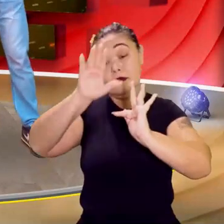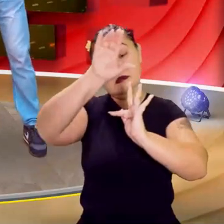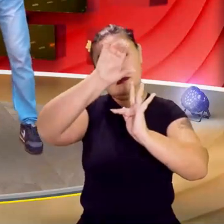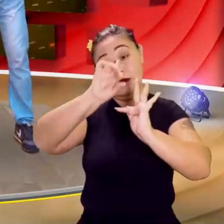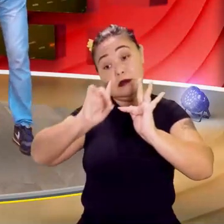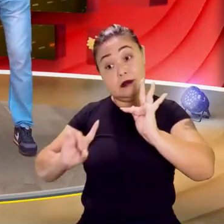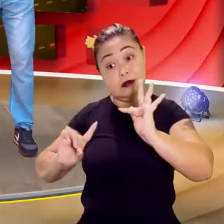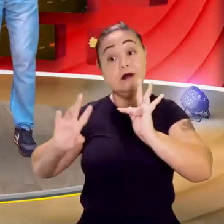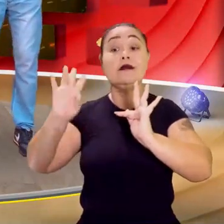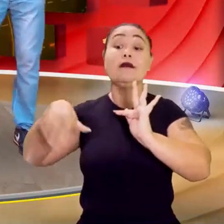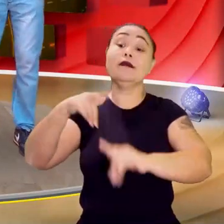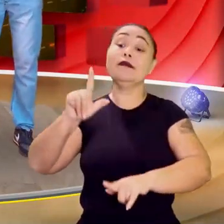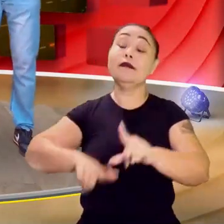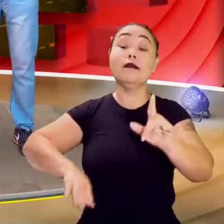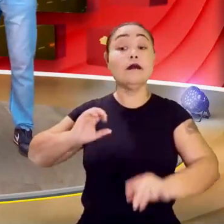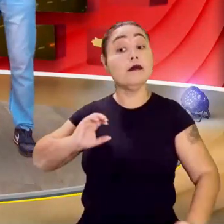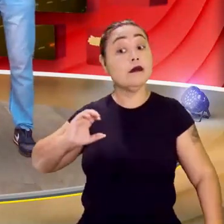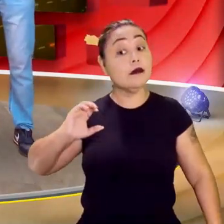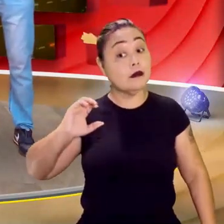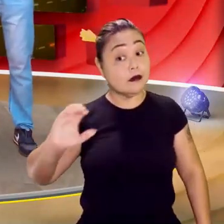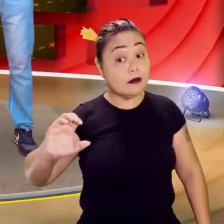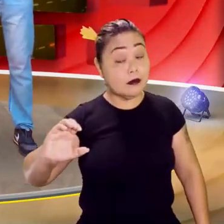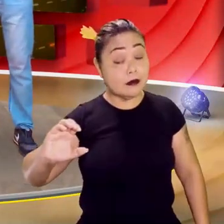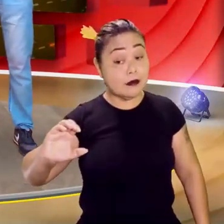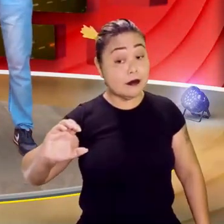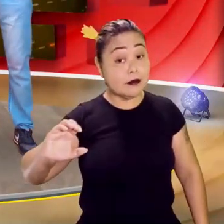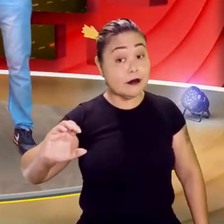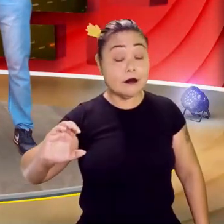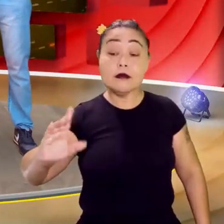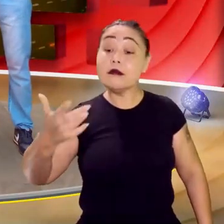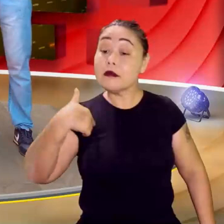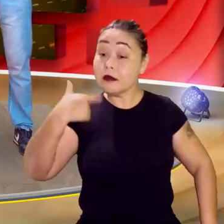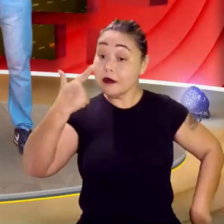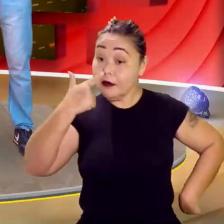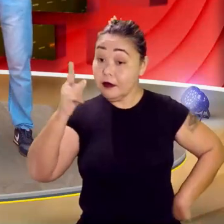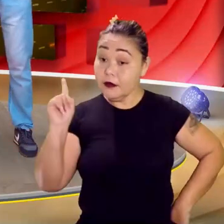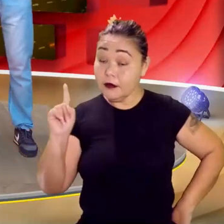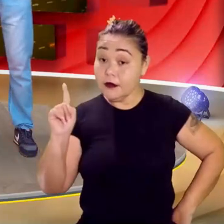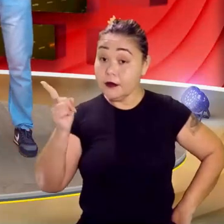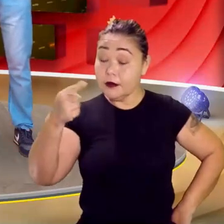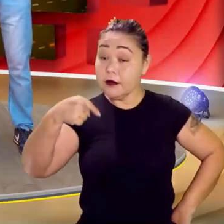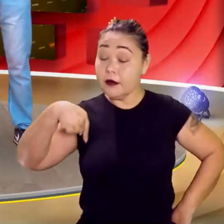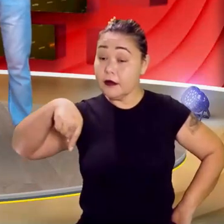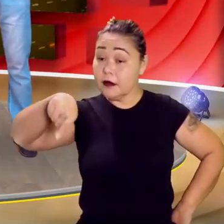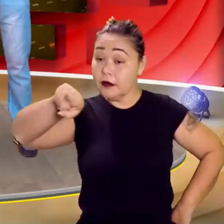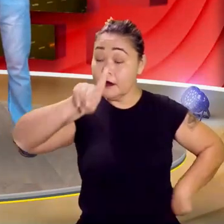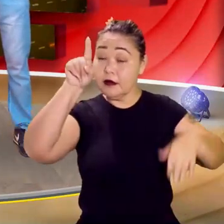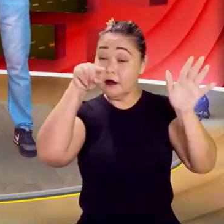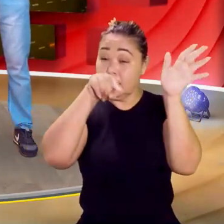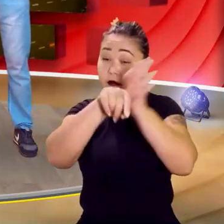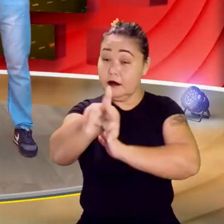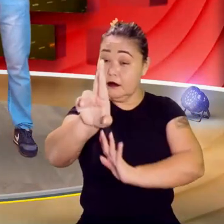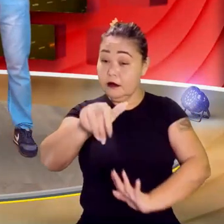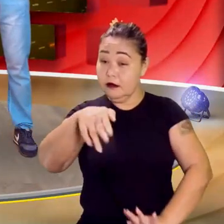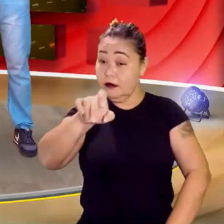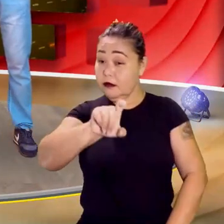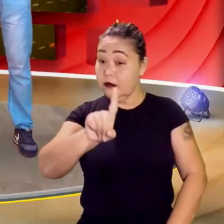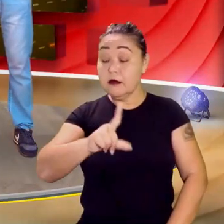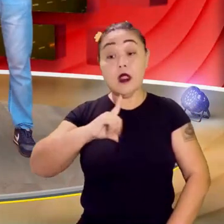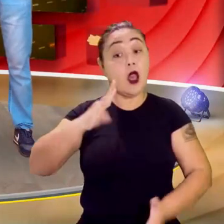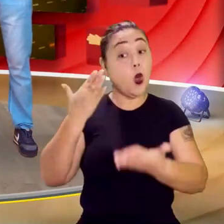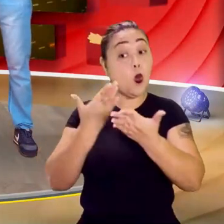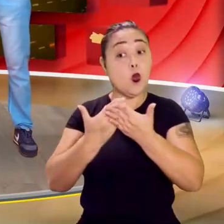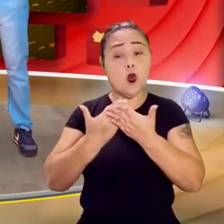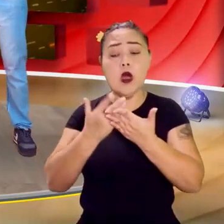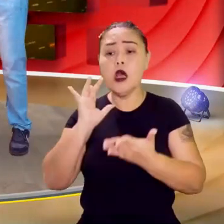decrescente. Letra C. Muito bem. E sabe o que eu estava observando? Esses nossos quiz das aulas